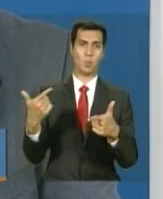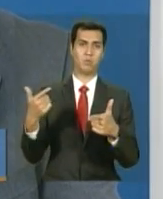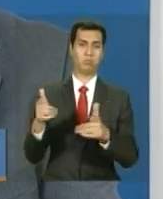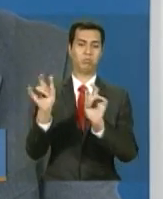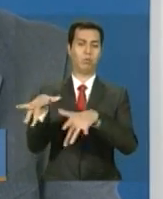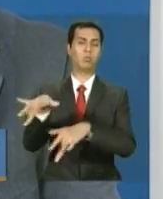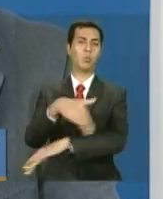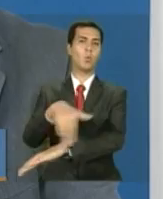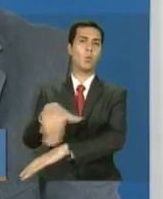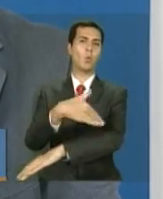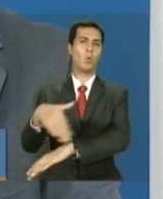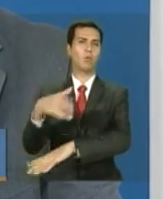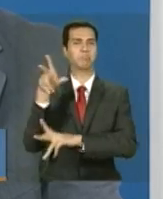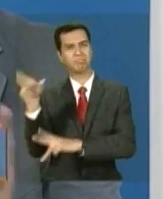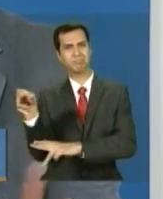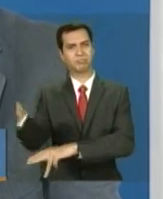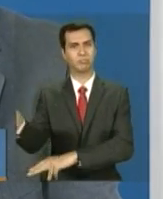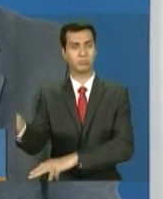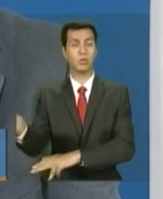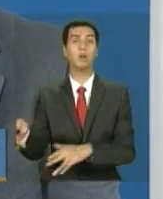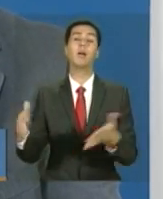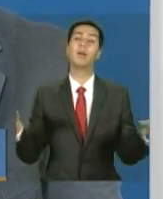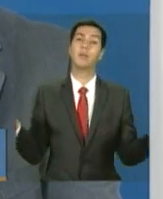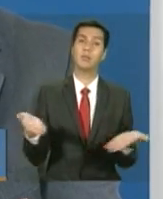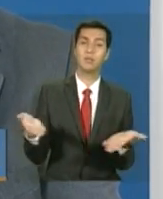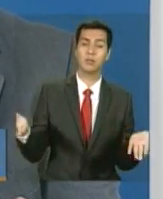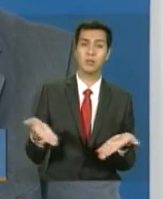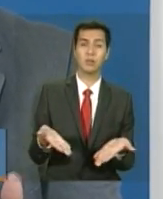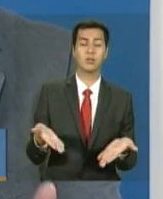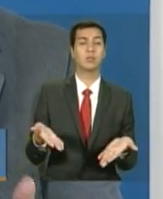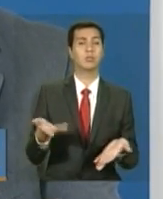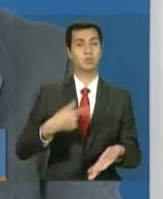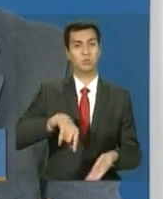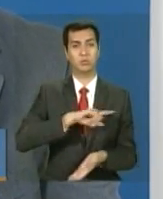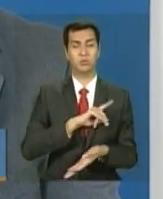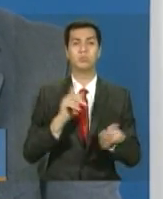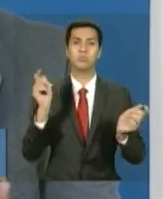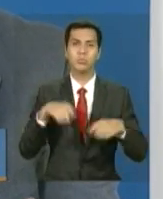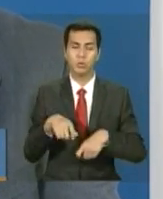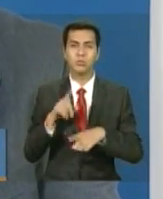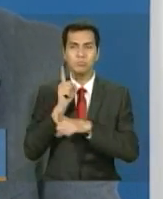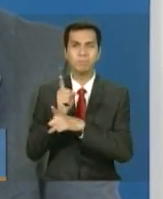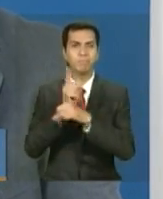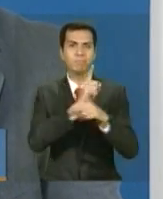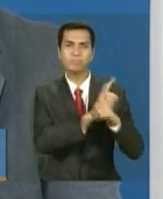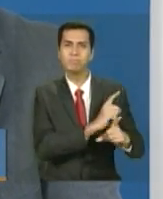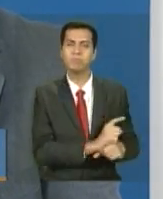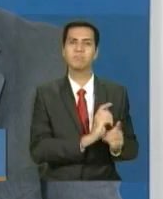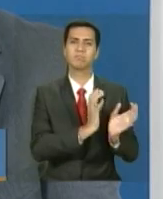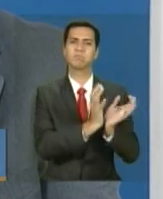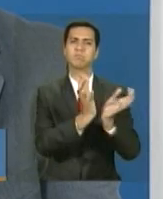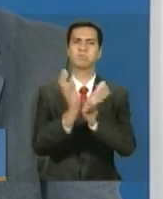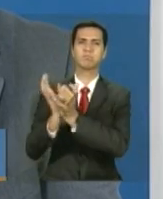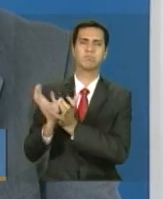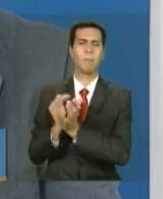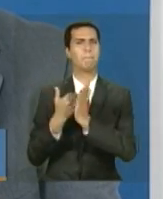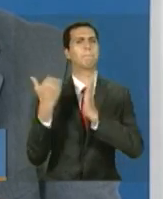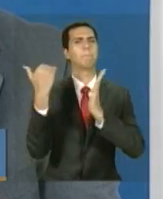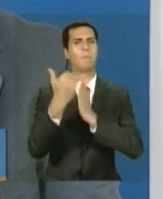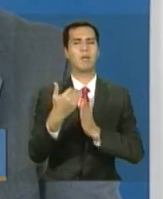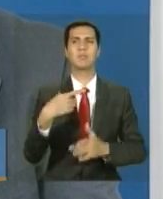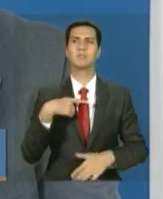teremos a condições de identificar um rol maior de eh de de populações aí nós estamos falando de extrativistas de